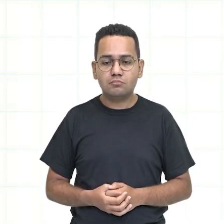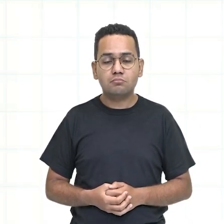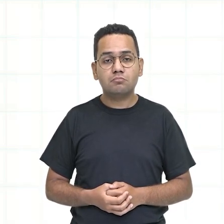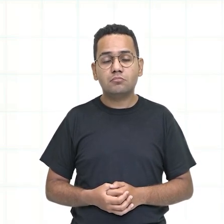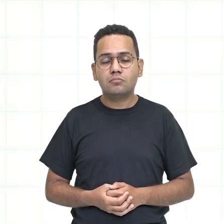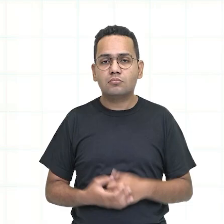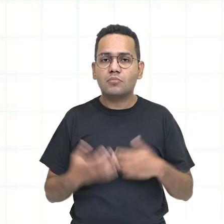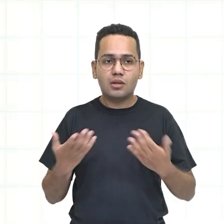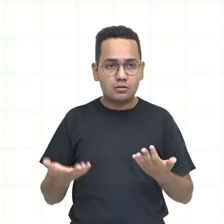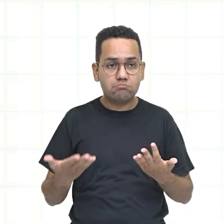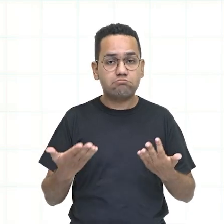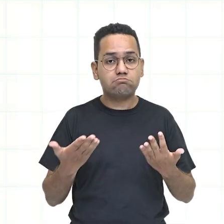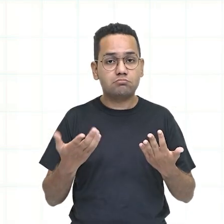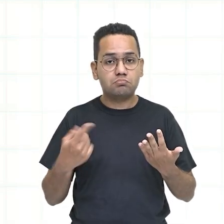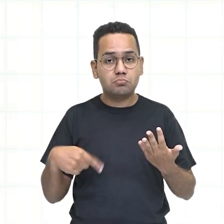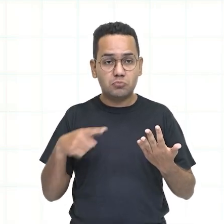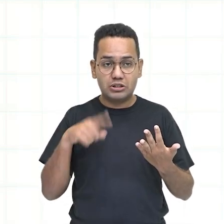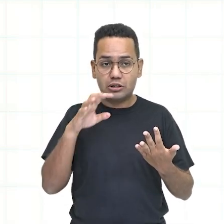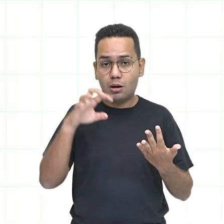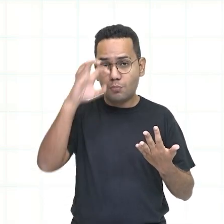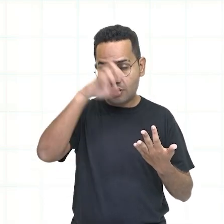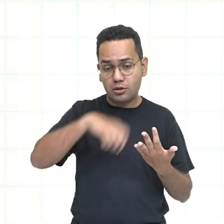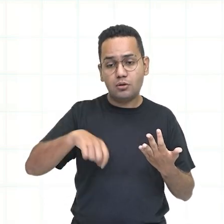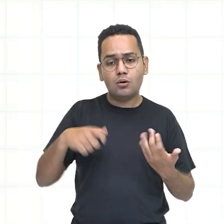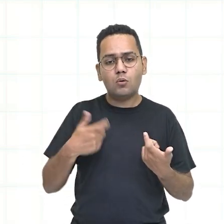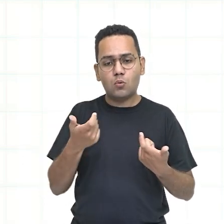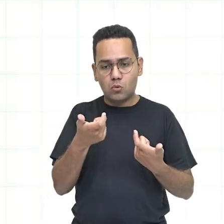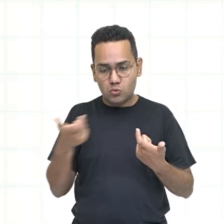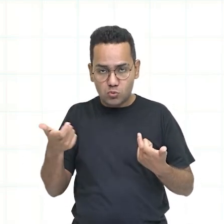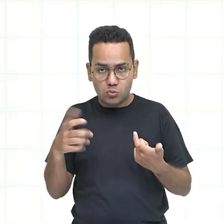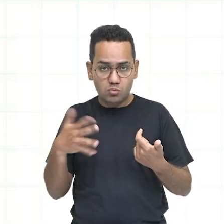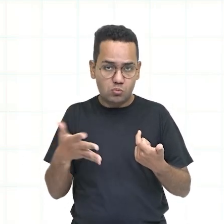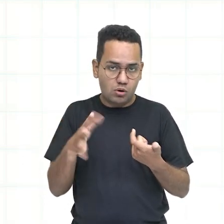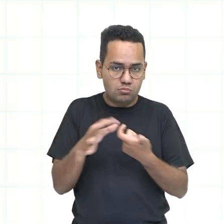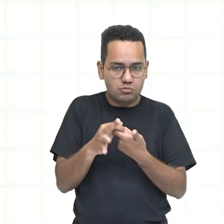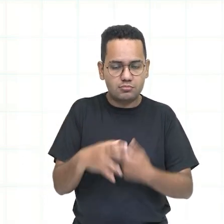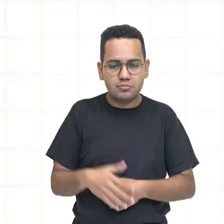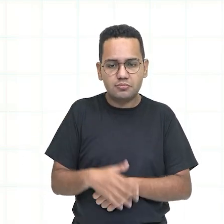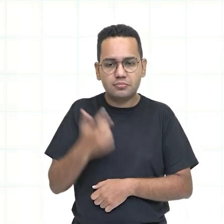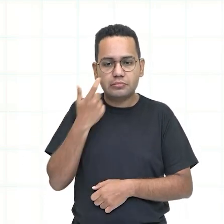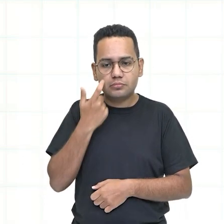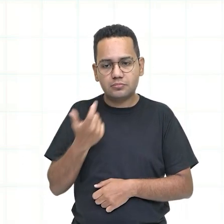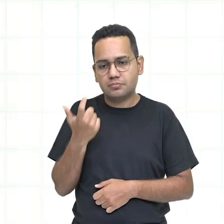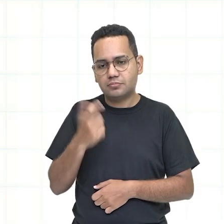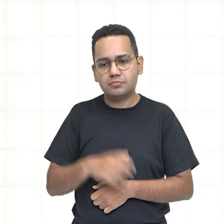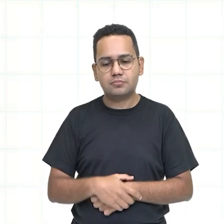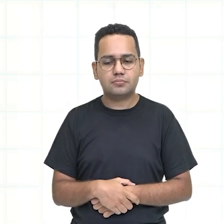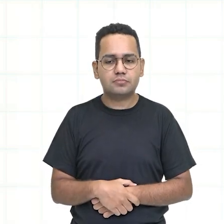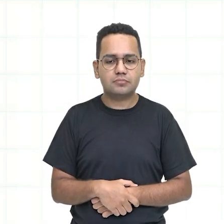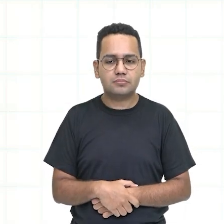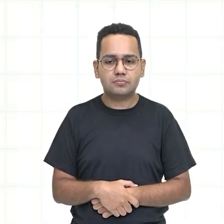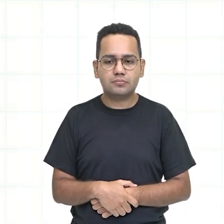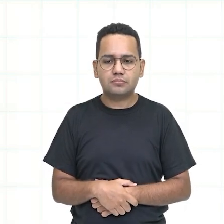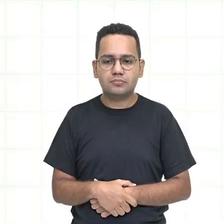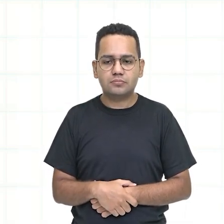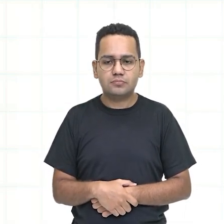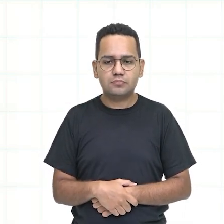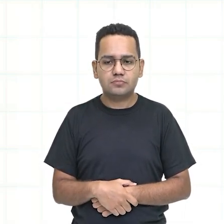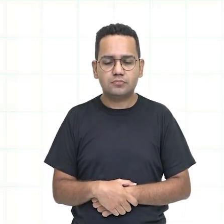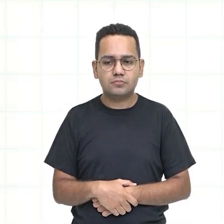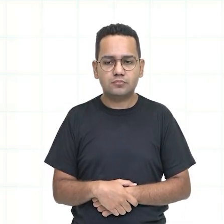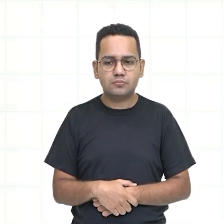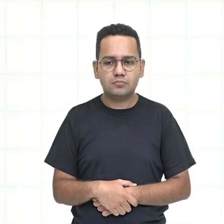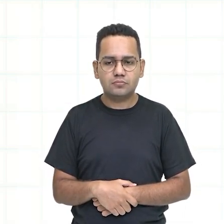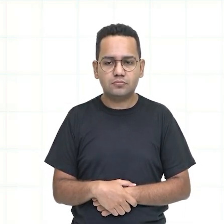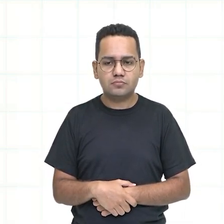as conjunções que nós vimos foram o yet, não é? O furthermore, therefore,